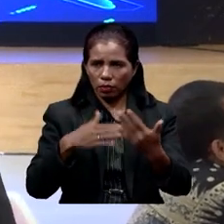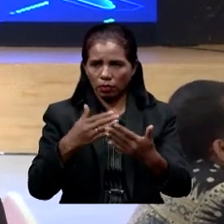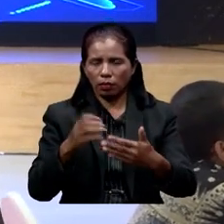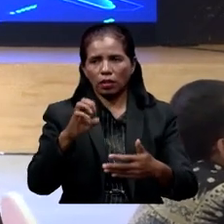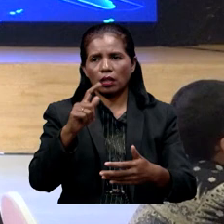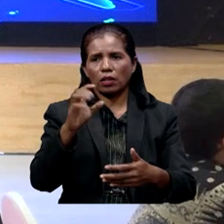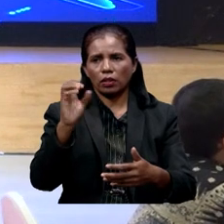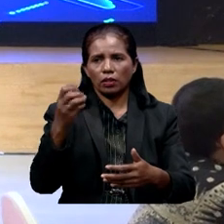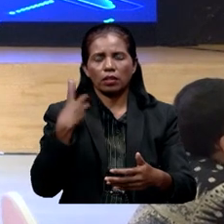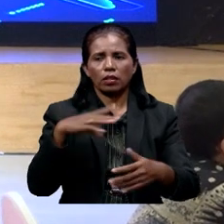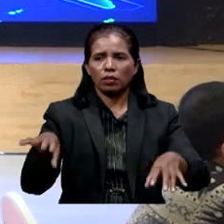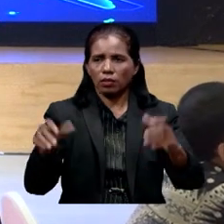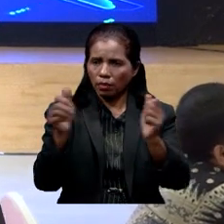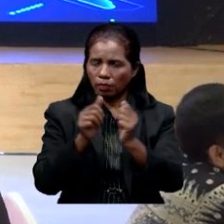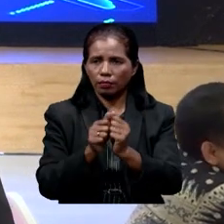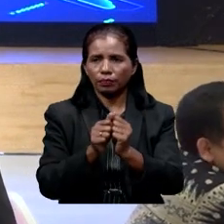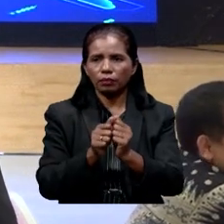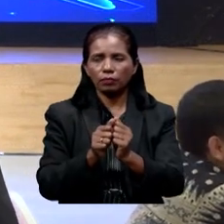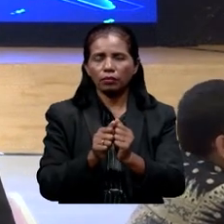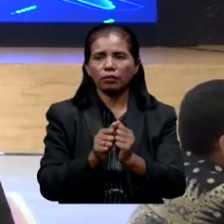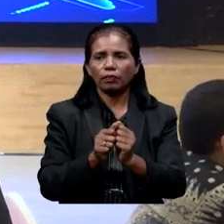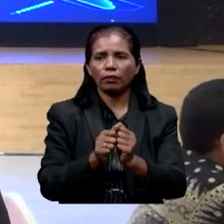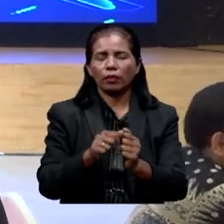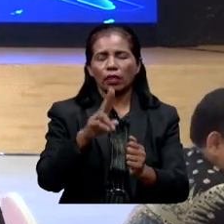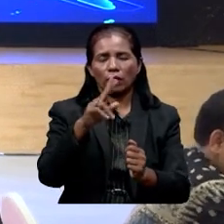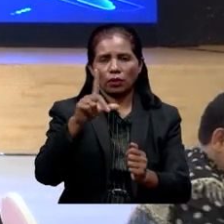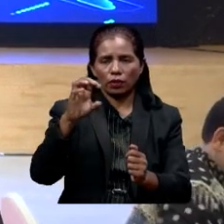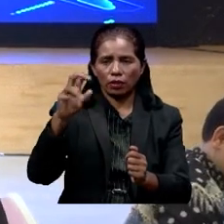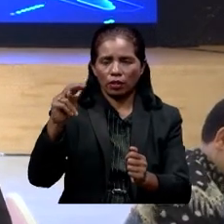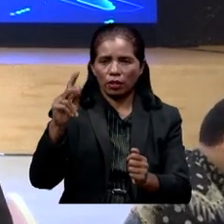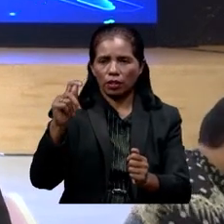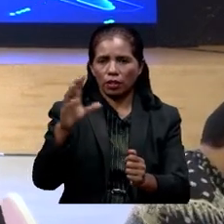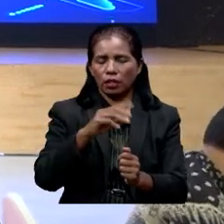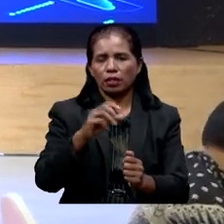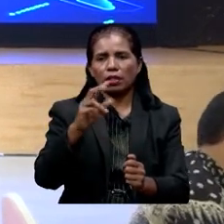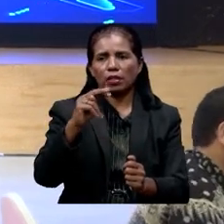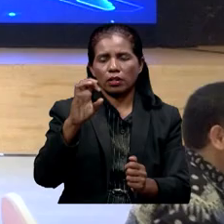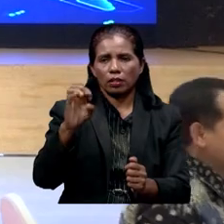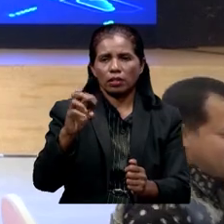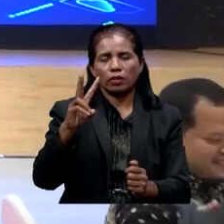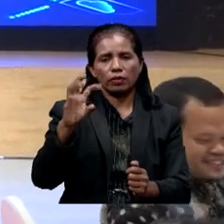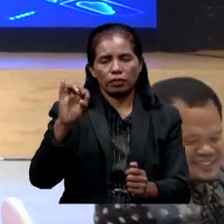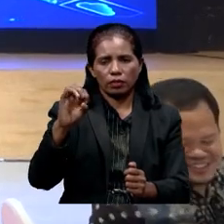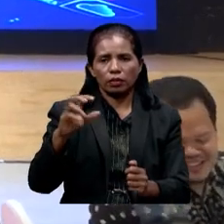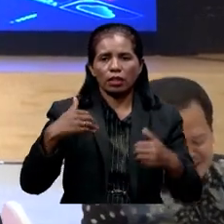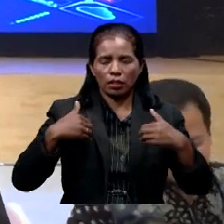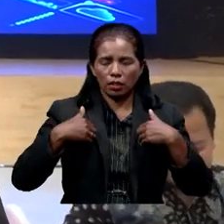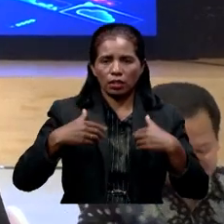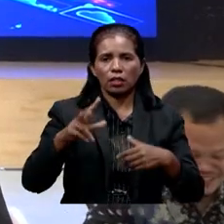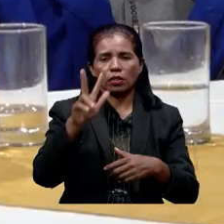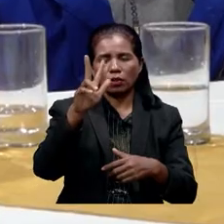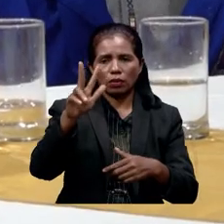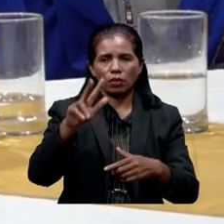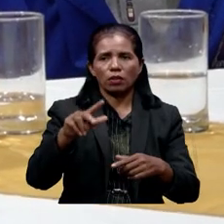Itu kita kolaborasi antara Hewlett Packard Enterprise, Nutanix dan Vim. Jadi ada tiga produk di situ ya. Nanti